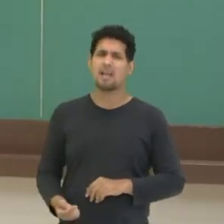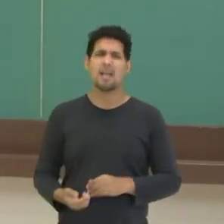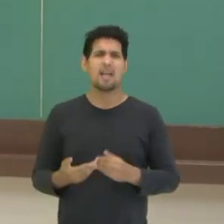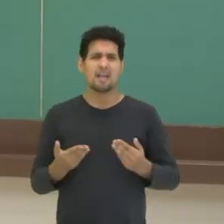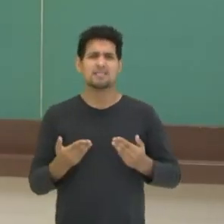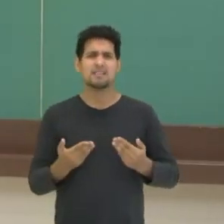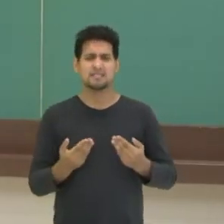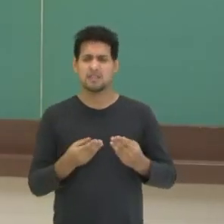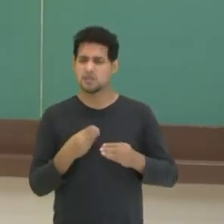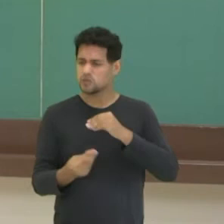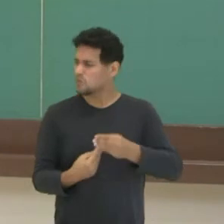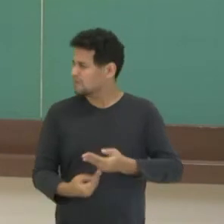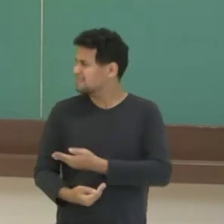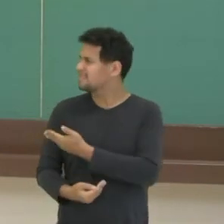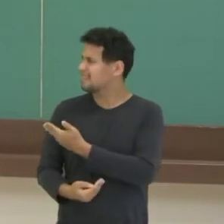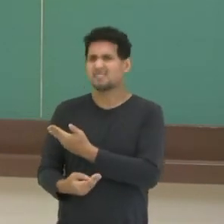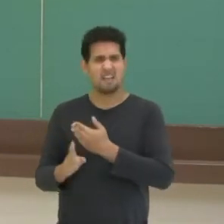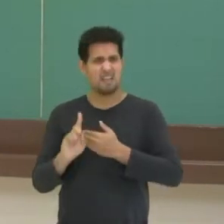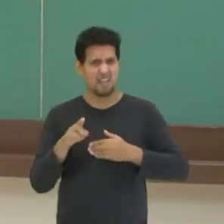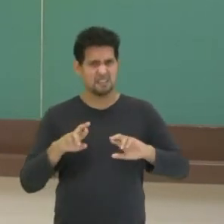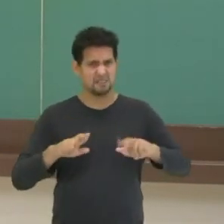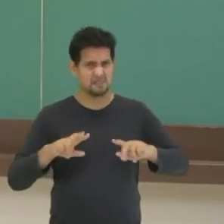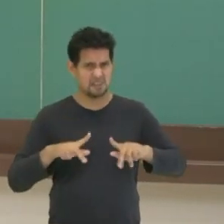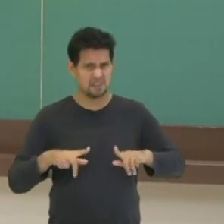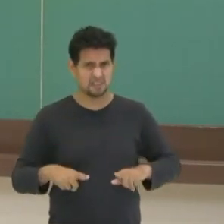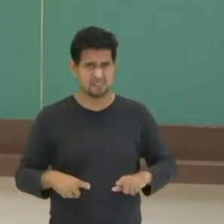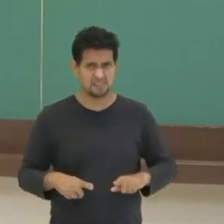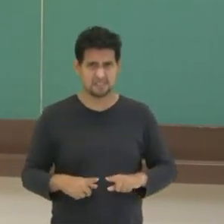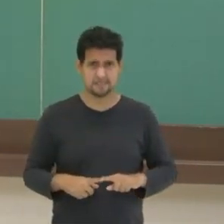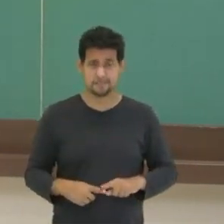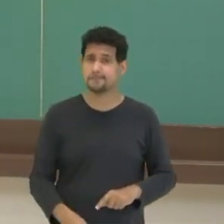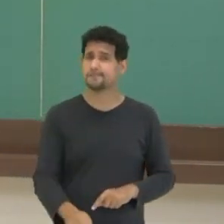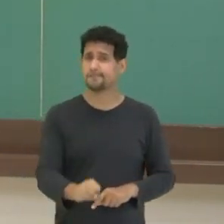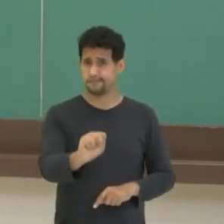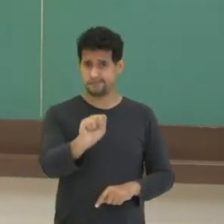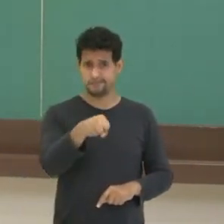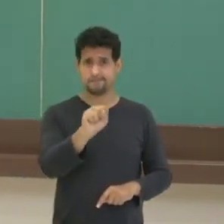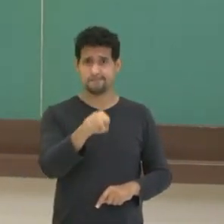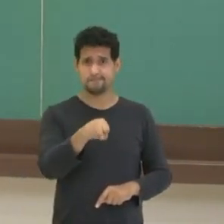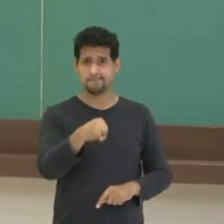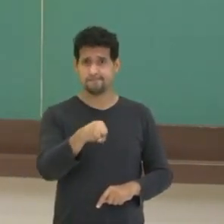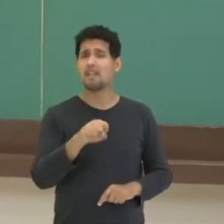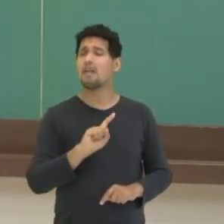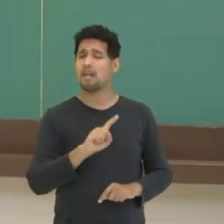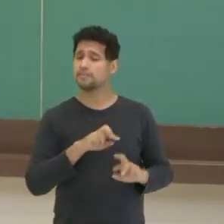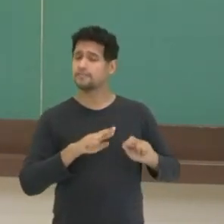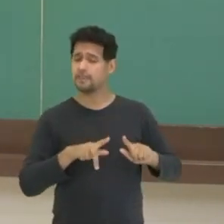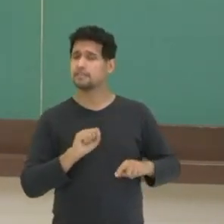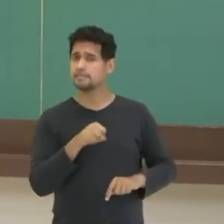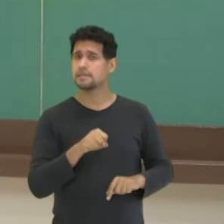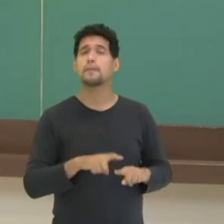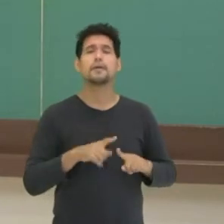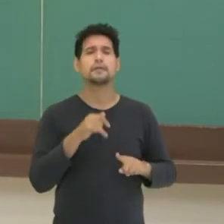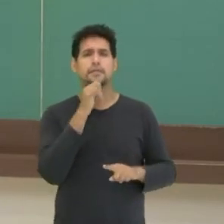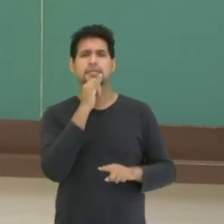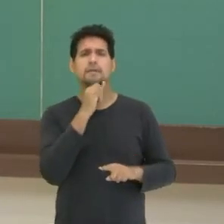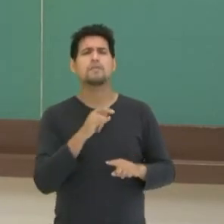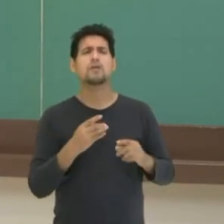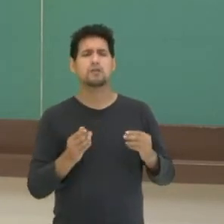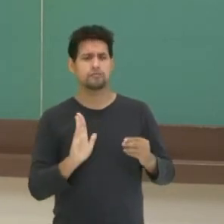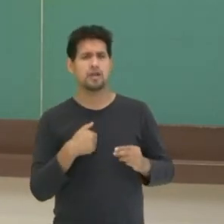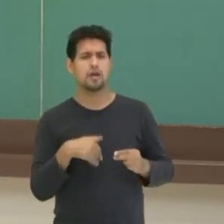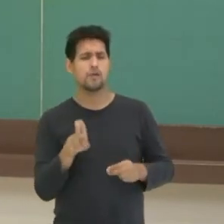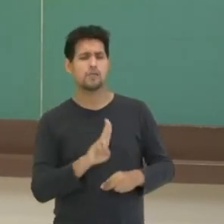substâncias realmente elas são diferentes? Sim, elas são diferentes. Observe, eu